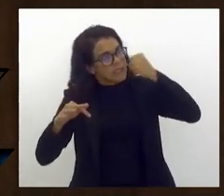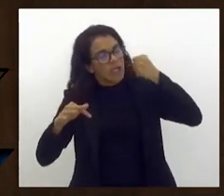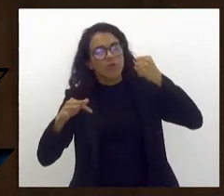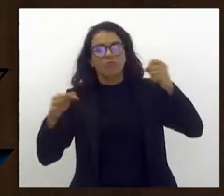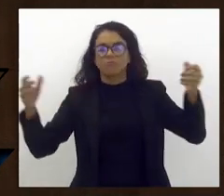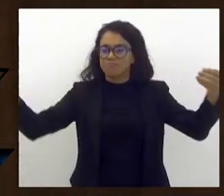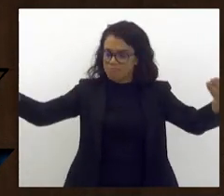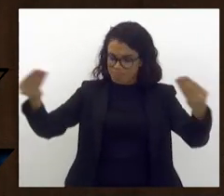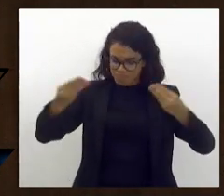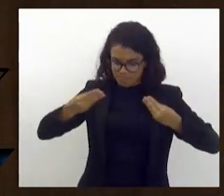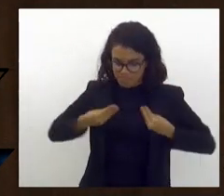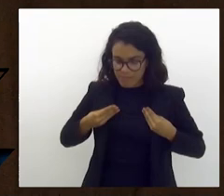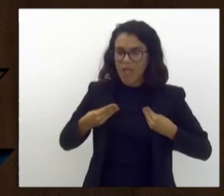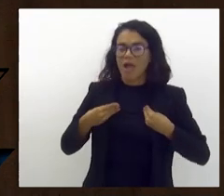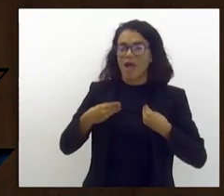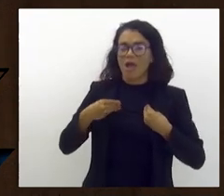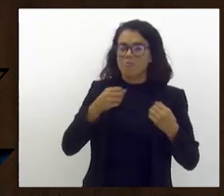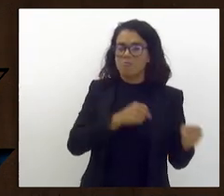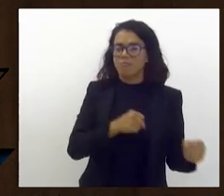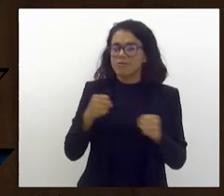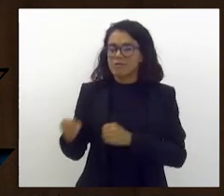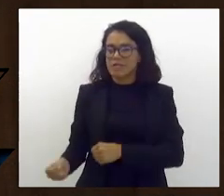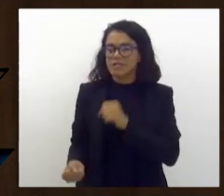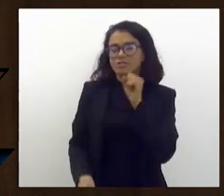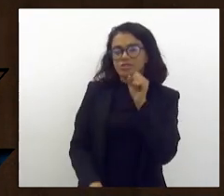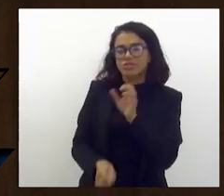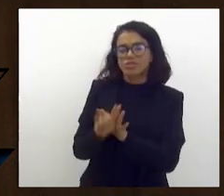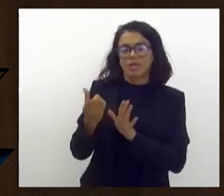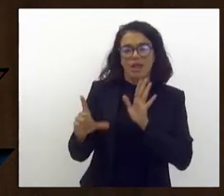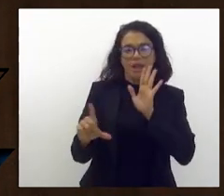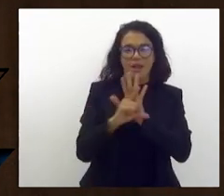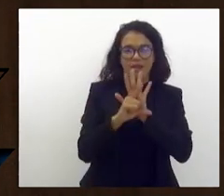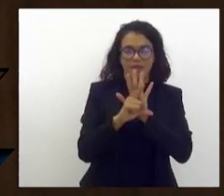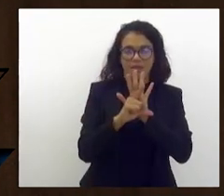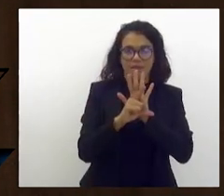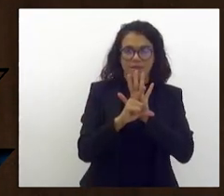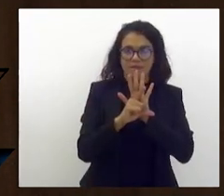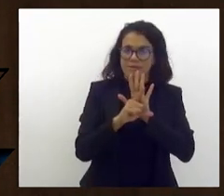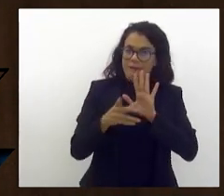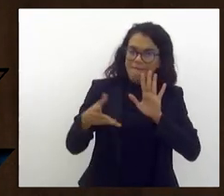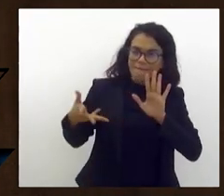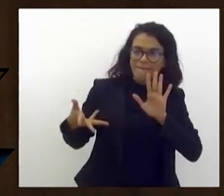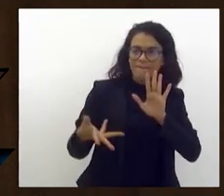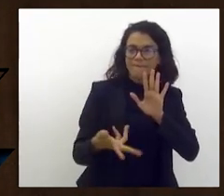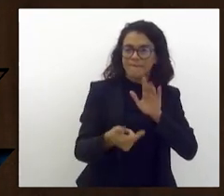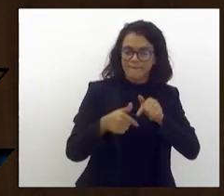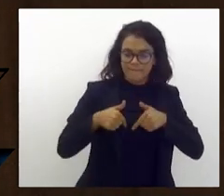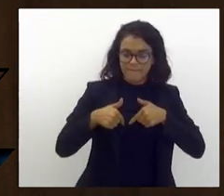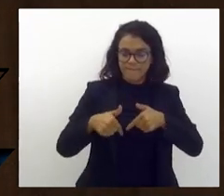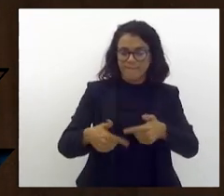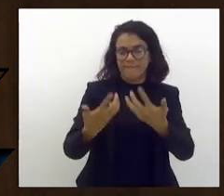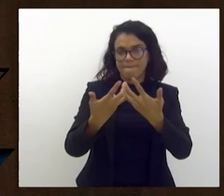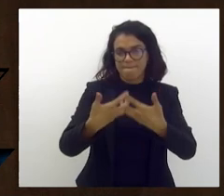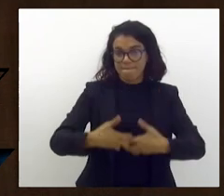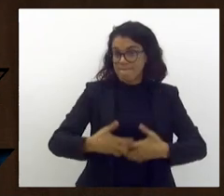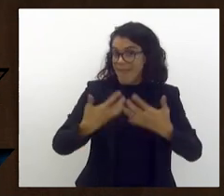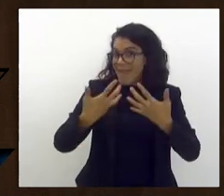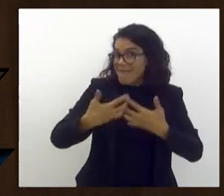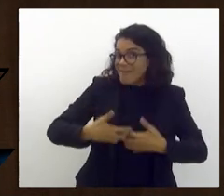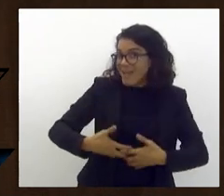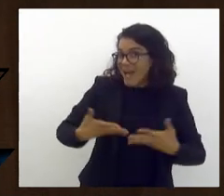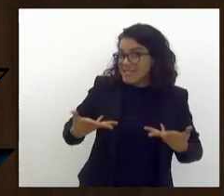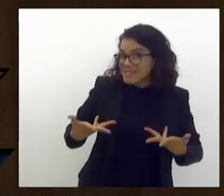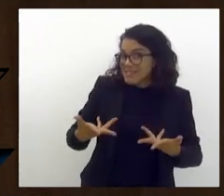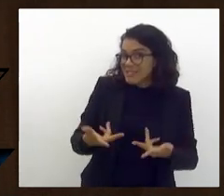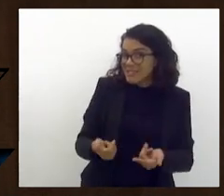possamos realmente fazer leis que realmente serão leis de plena eficácia, de eficácia